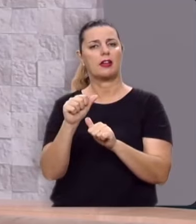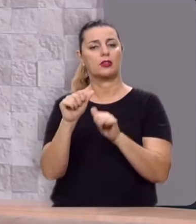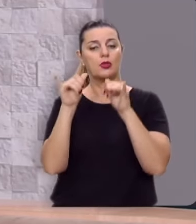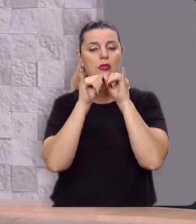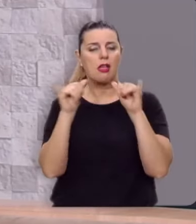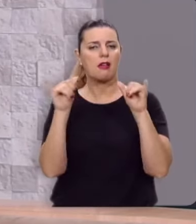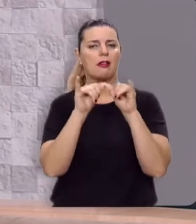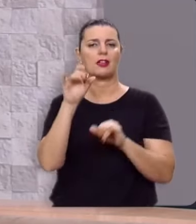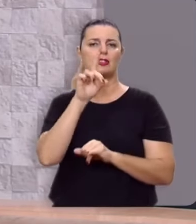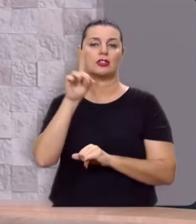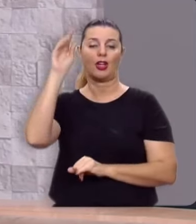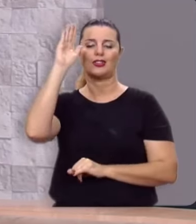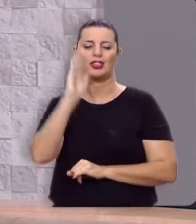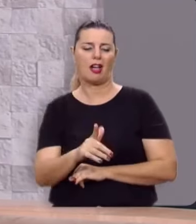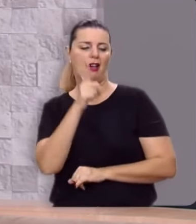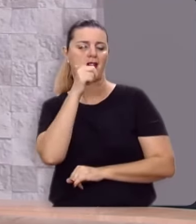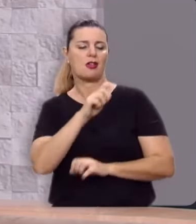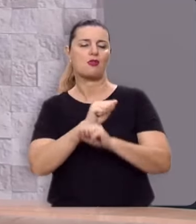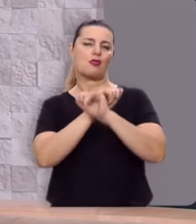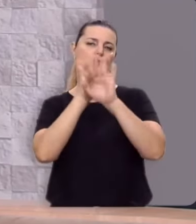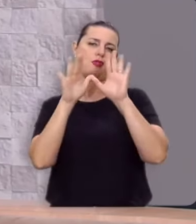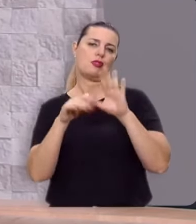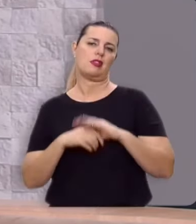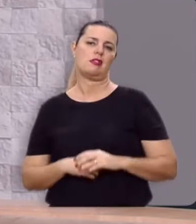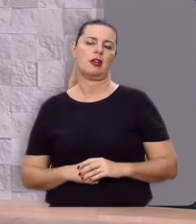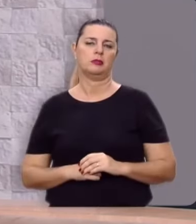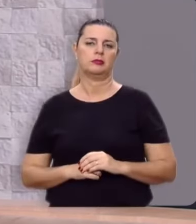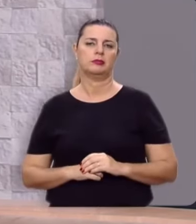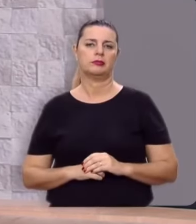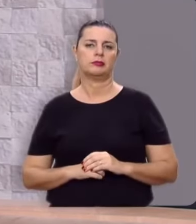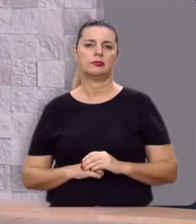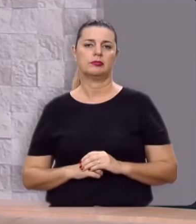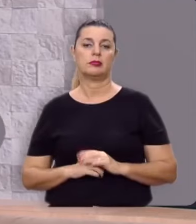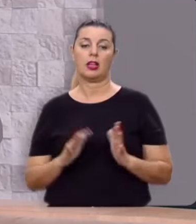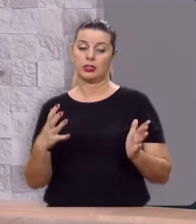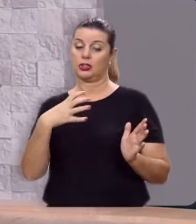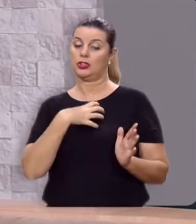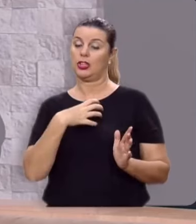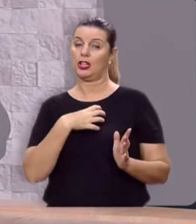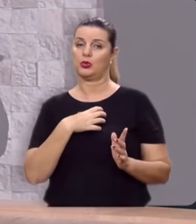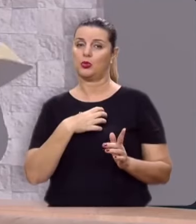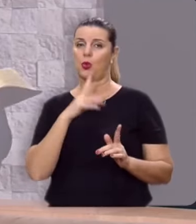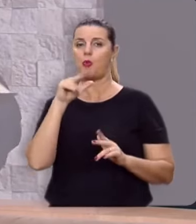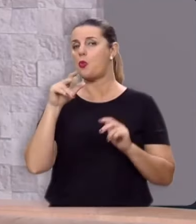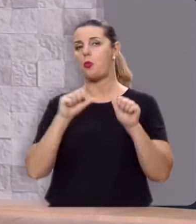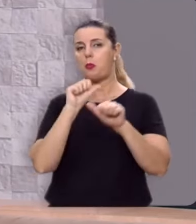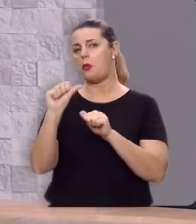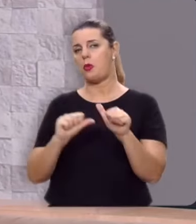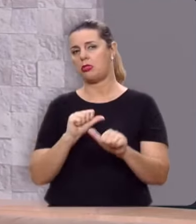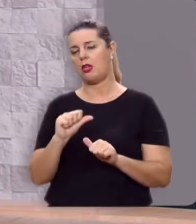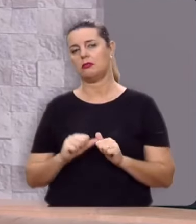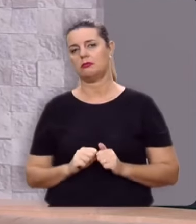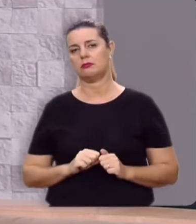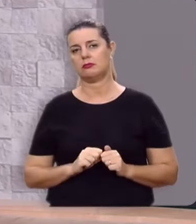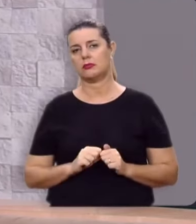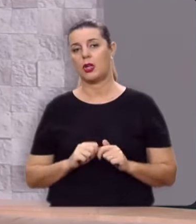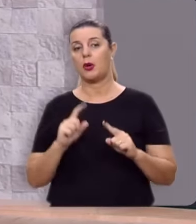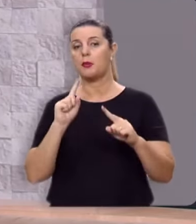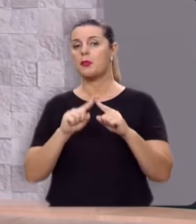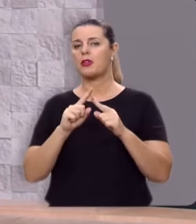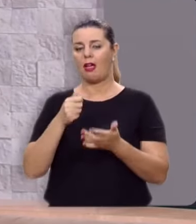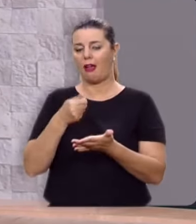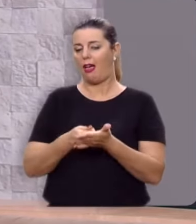nos decretos de Deus, você já está glorificado. Esta é uma situação irreversível, porque